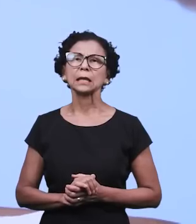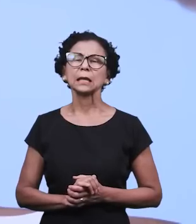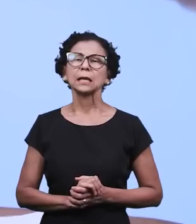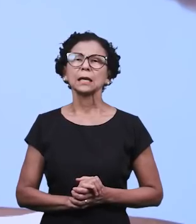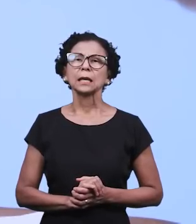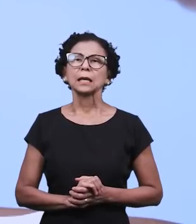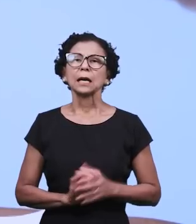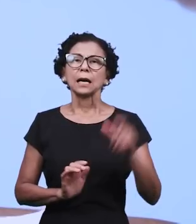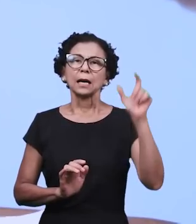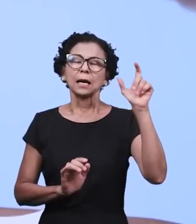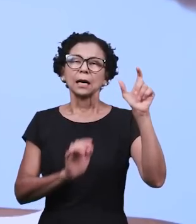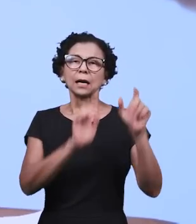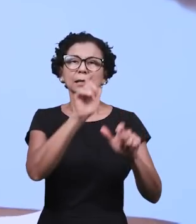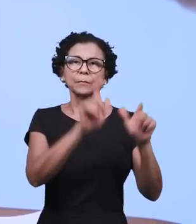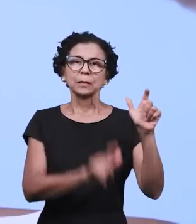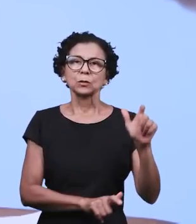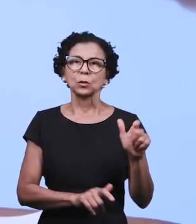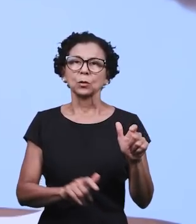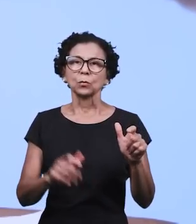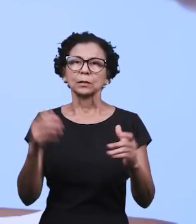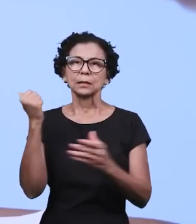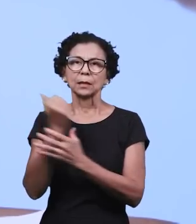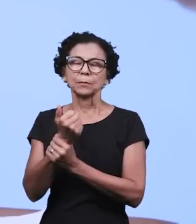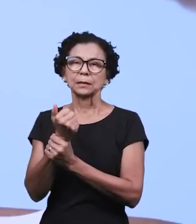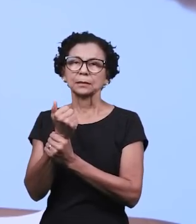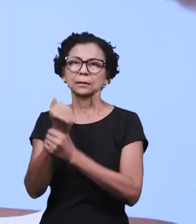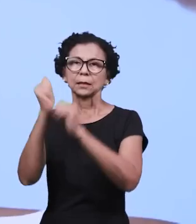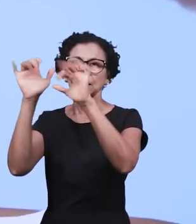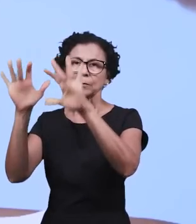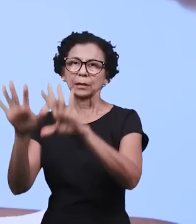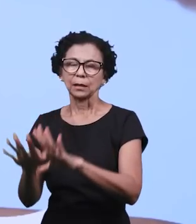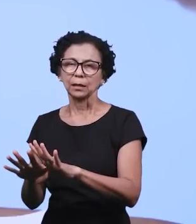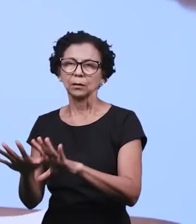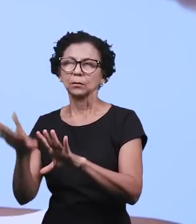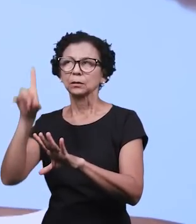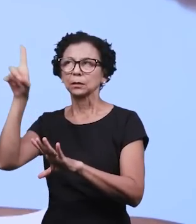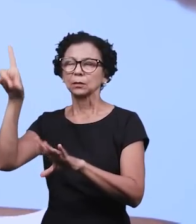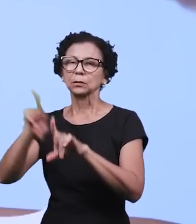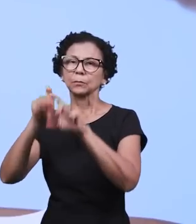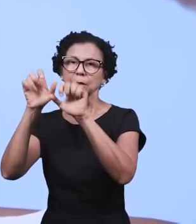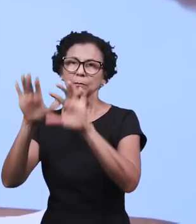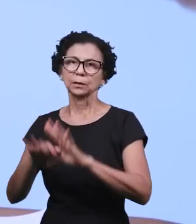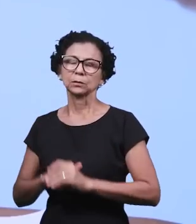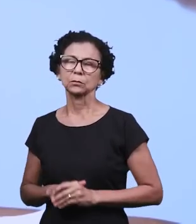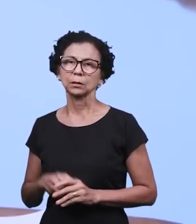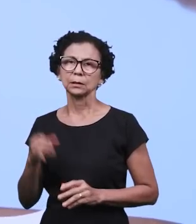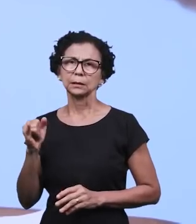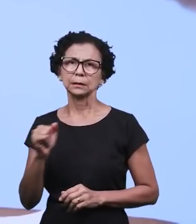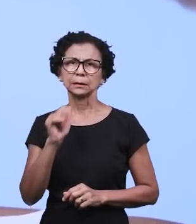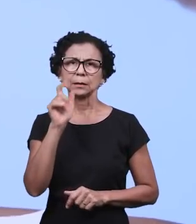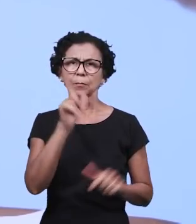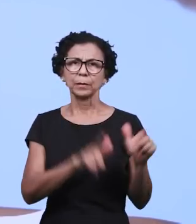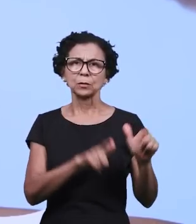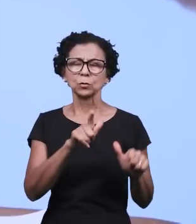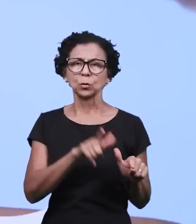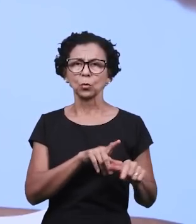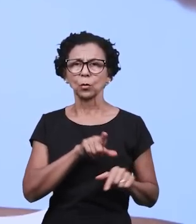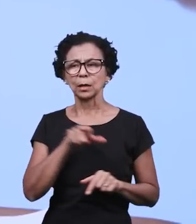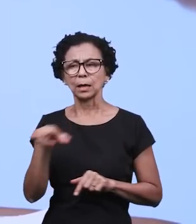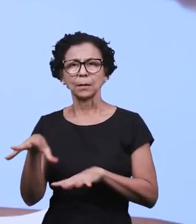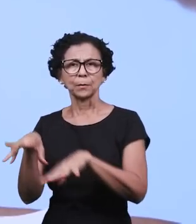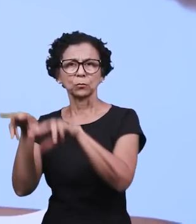aí, olha o que diz Gênesis 13, 16. E farei a tua